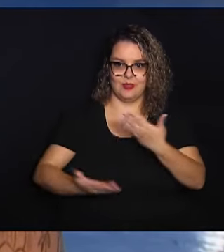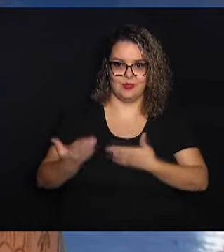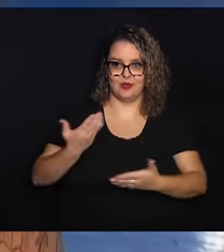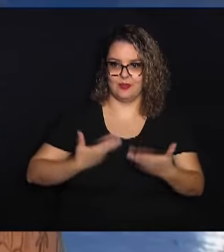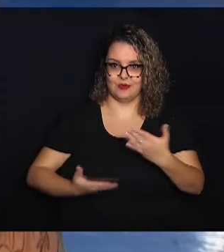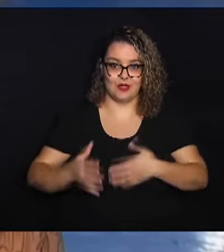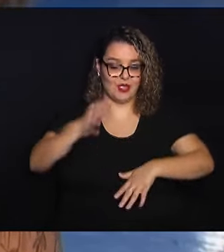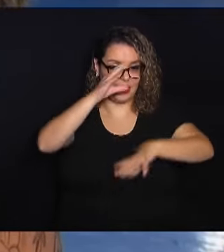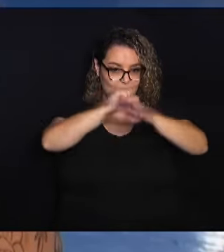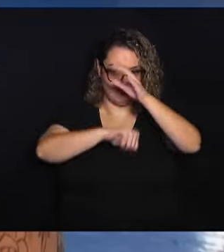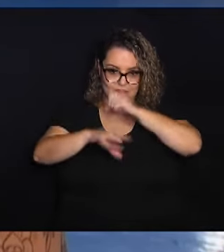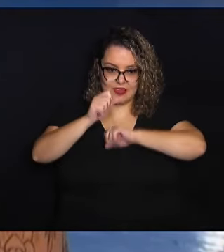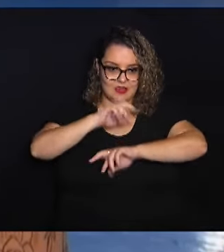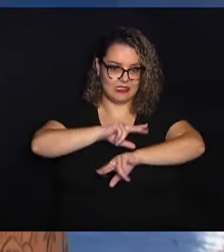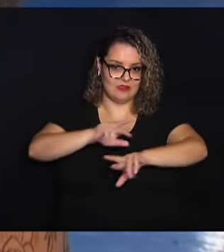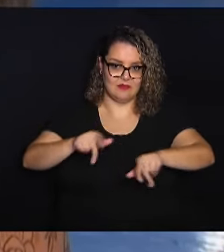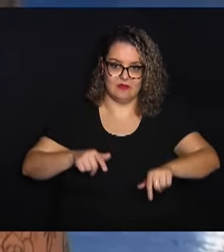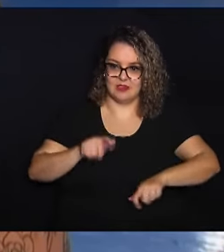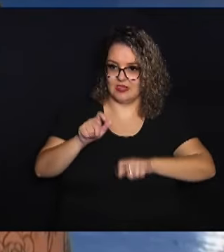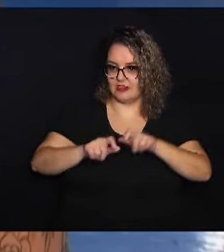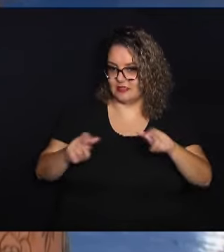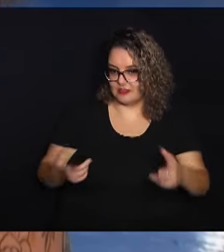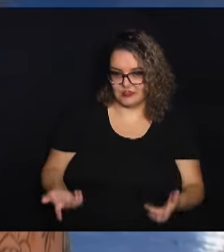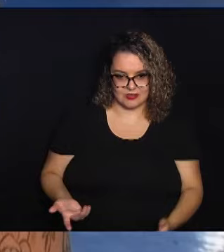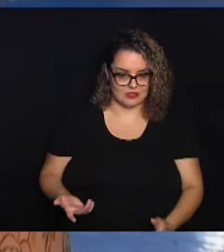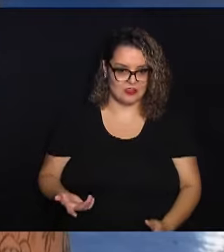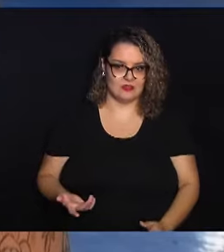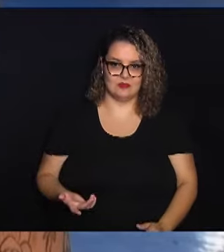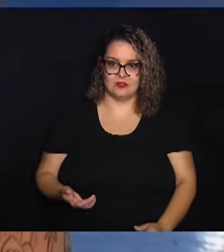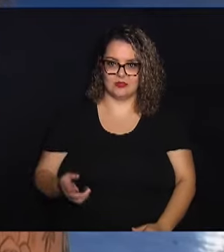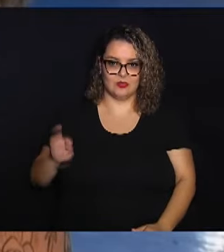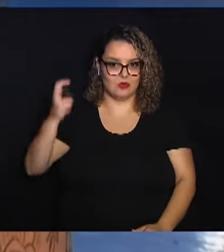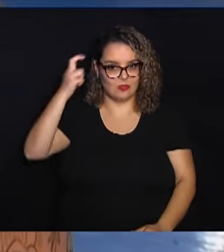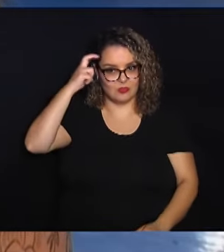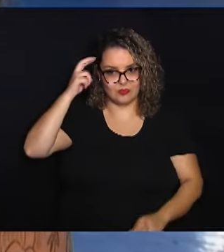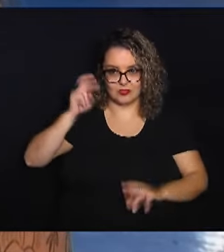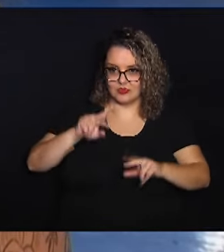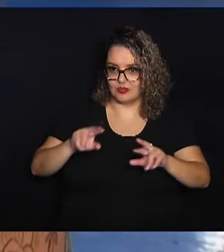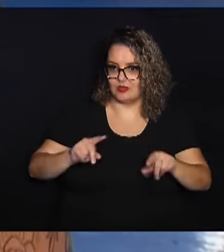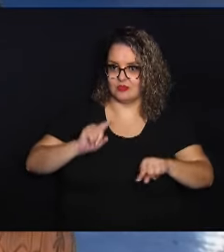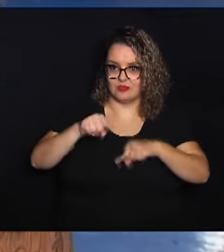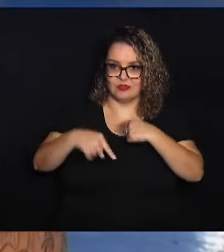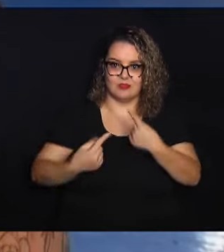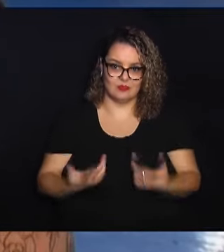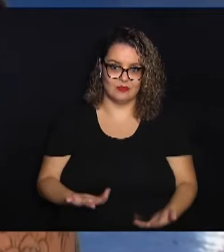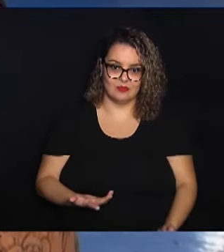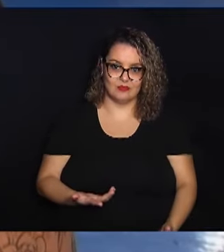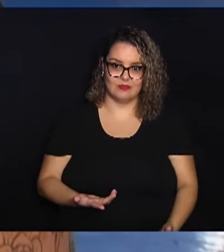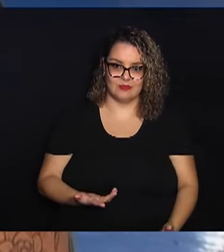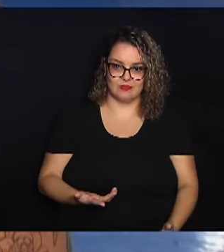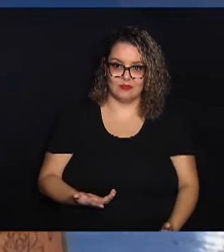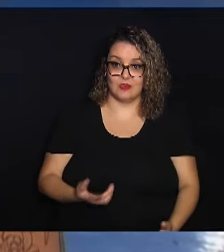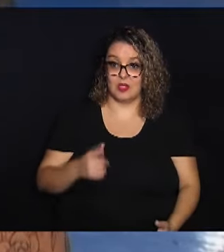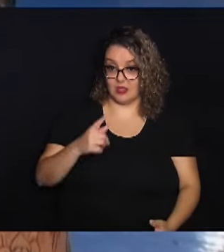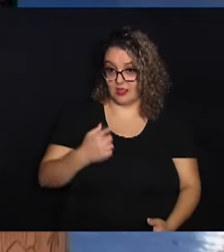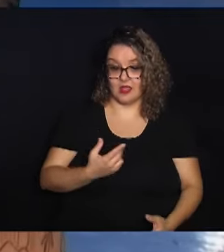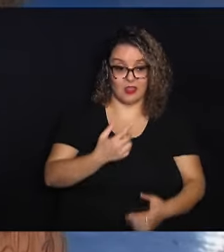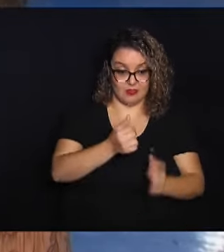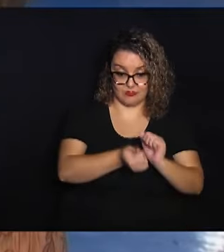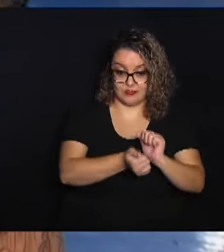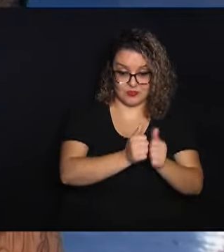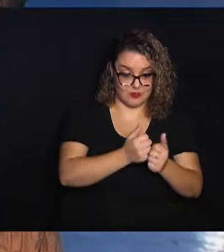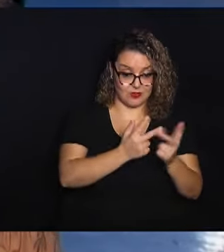aprender muito com outras culturas eh outros é são é o mesmo Esporte só que em